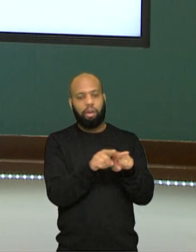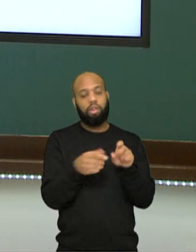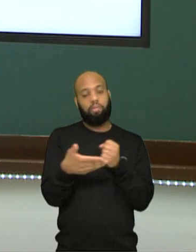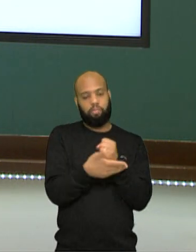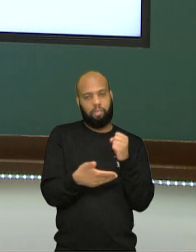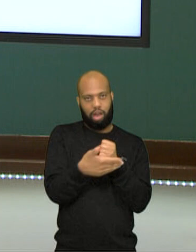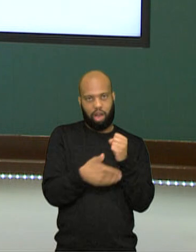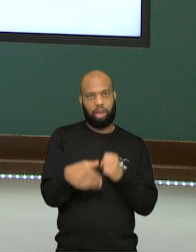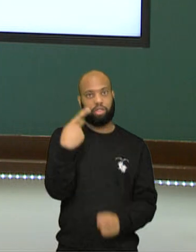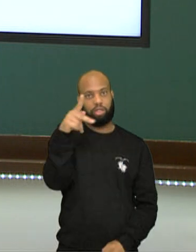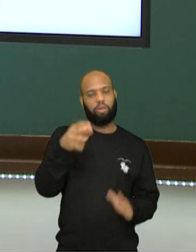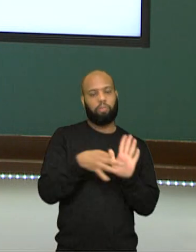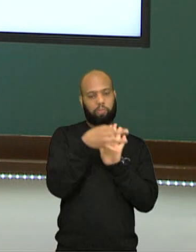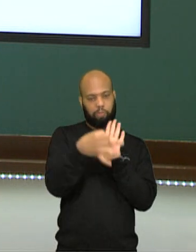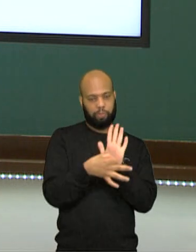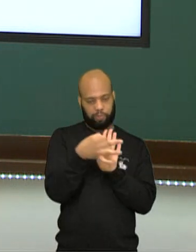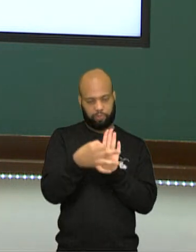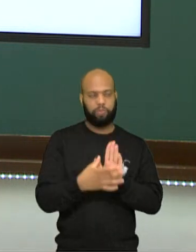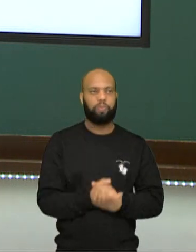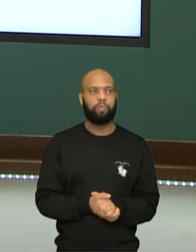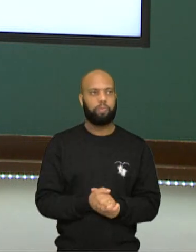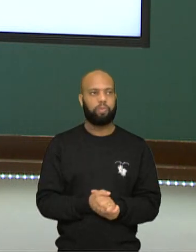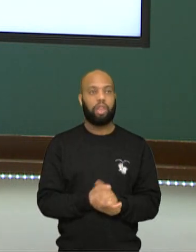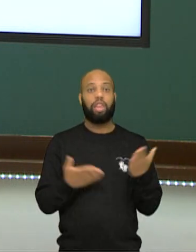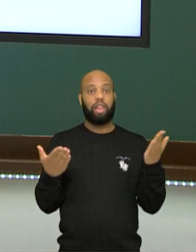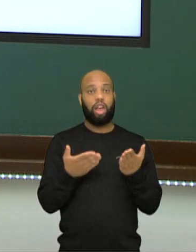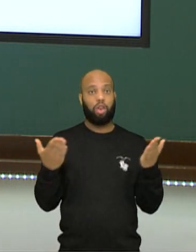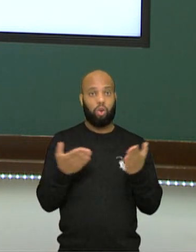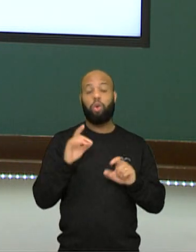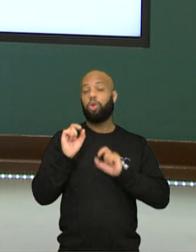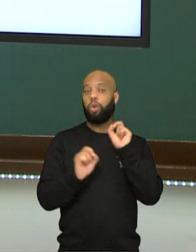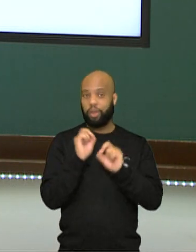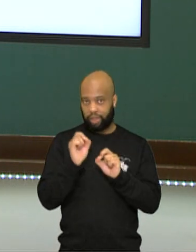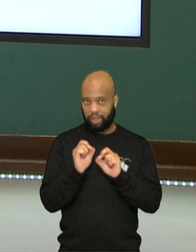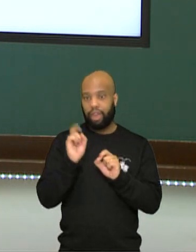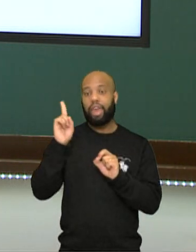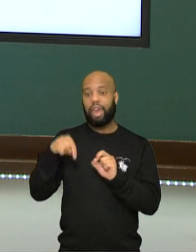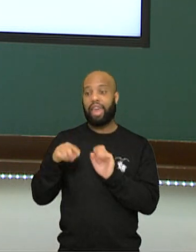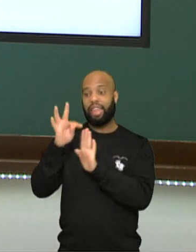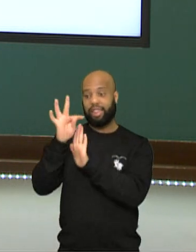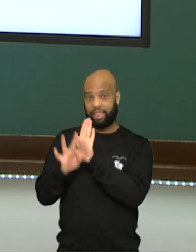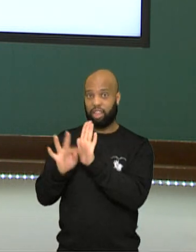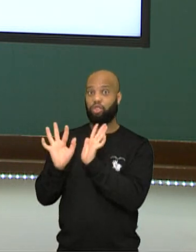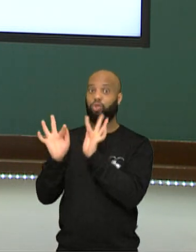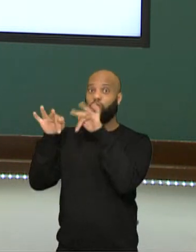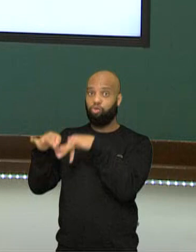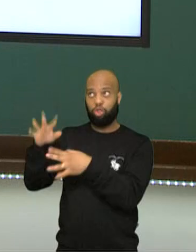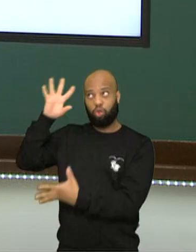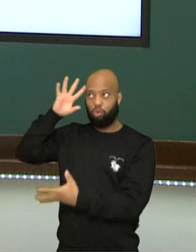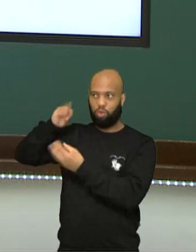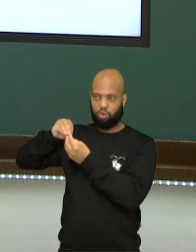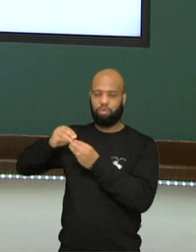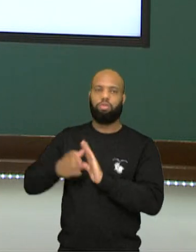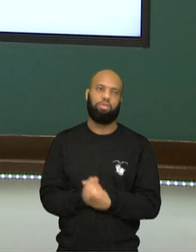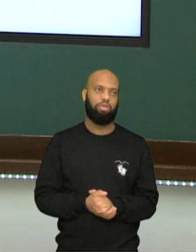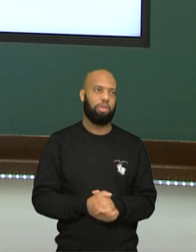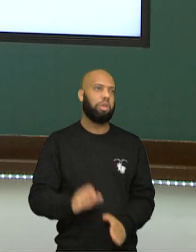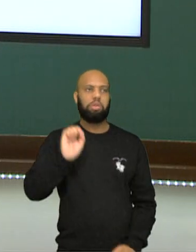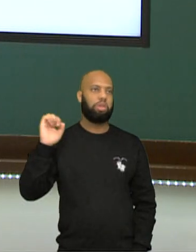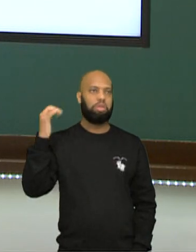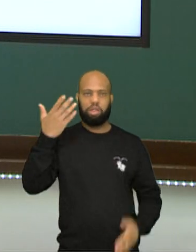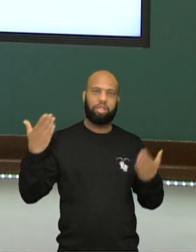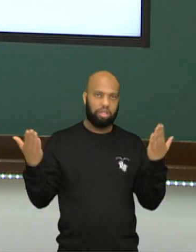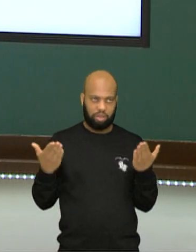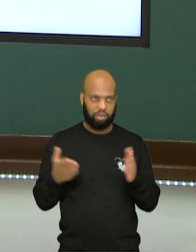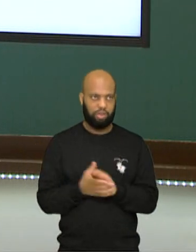fundamentar a opinião. E por fim chegamos à conclusão do artigo. O que acontece nessa parte